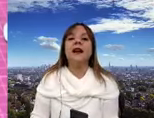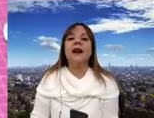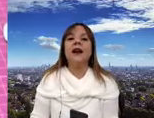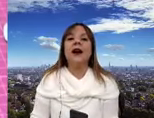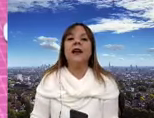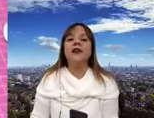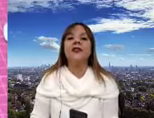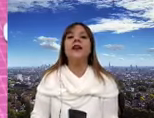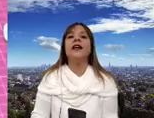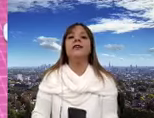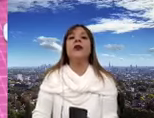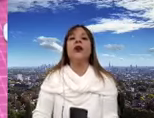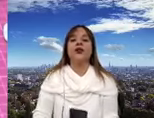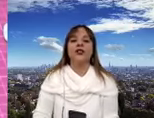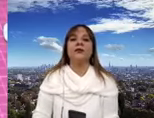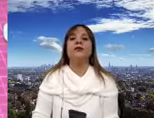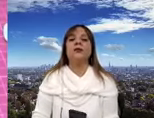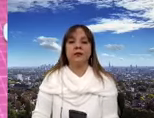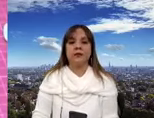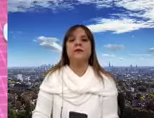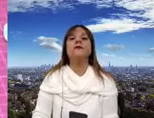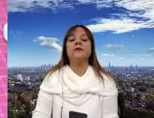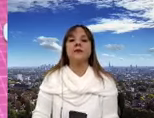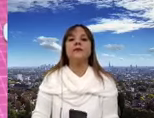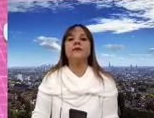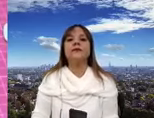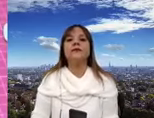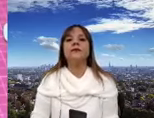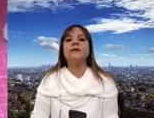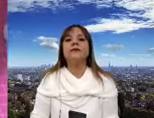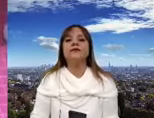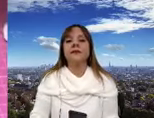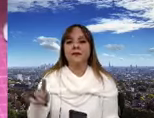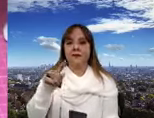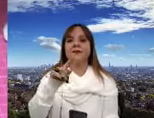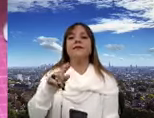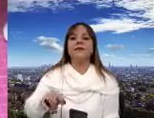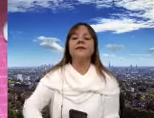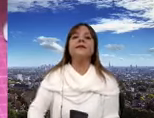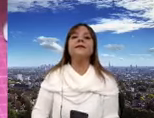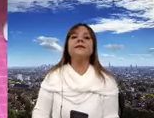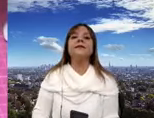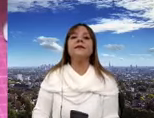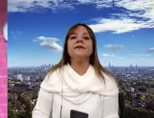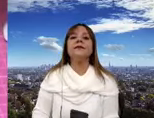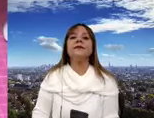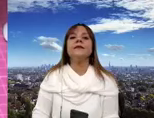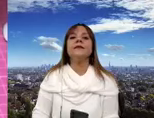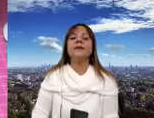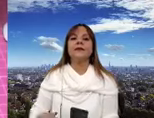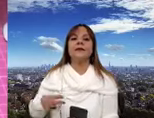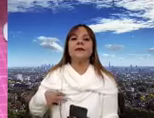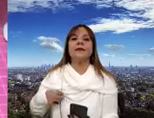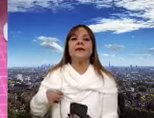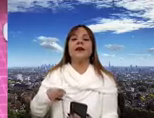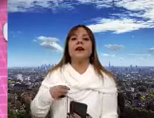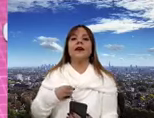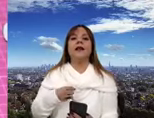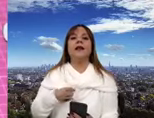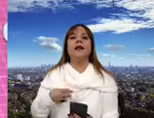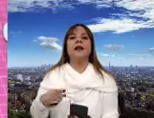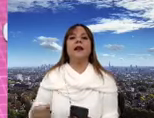Ó, Agora eu tô vendo. Ótimo. entra um pouquinho longe aqui do furinho e sai um pouquinho longe também, com uma distância mais ou